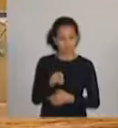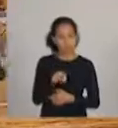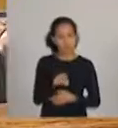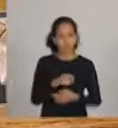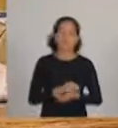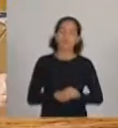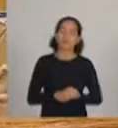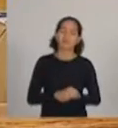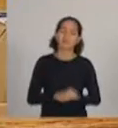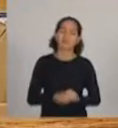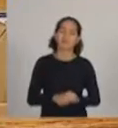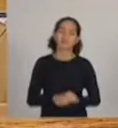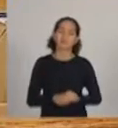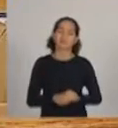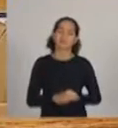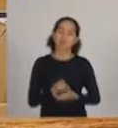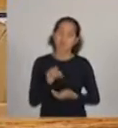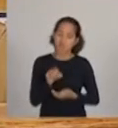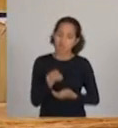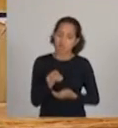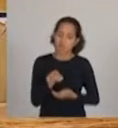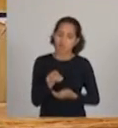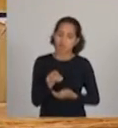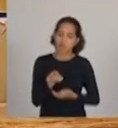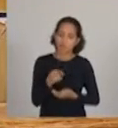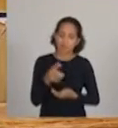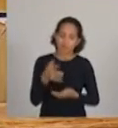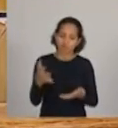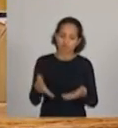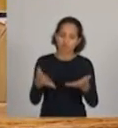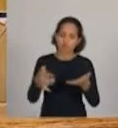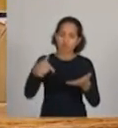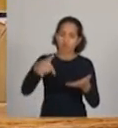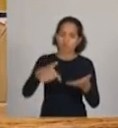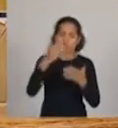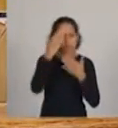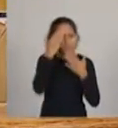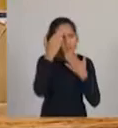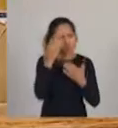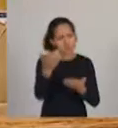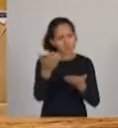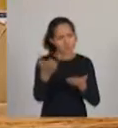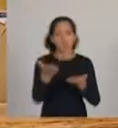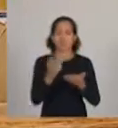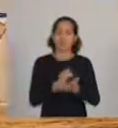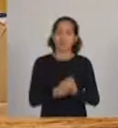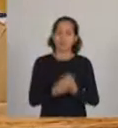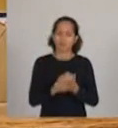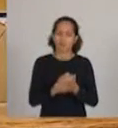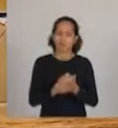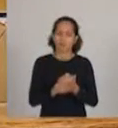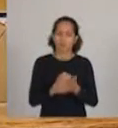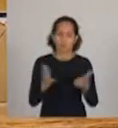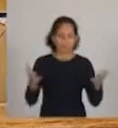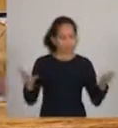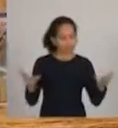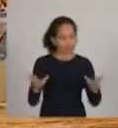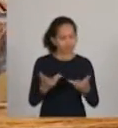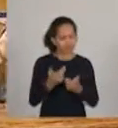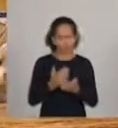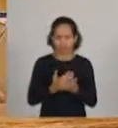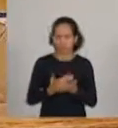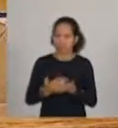o que está promovendo essa sessão. Quero te agradecer, deputado Torino, pela brilhante iniciativa,